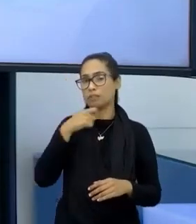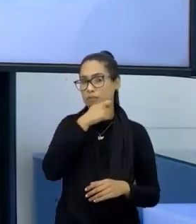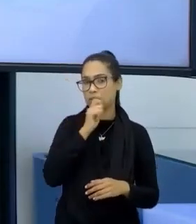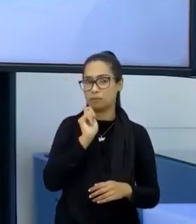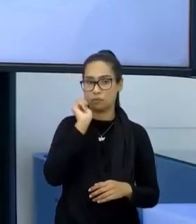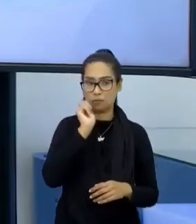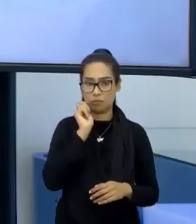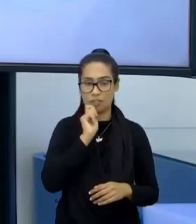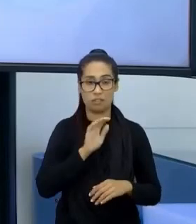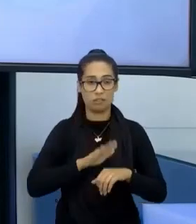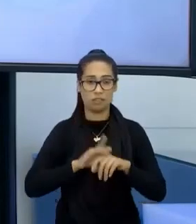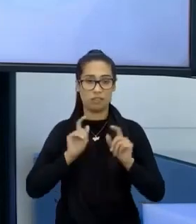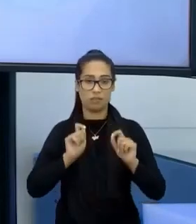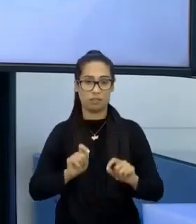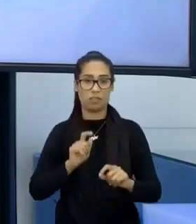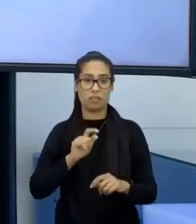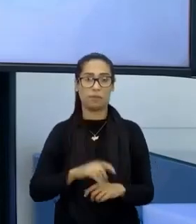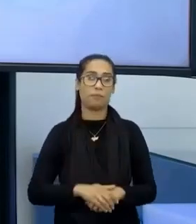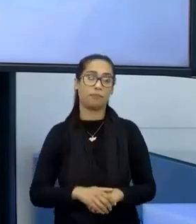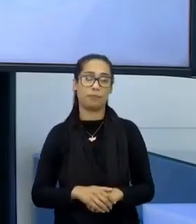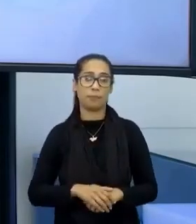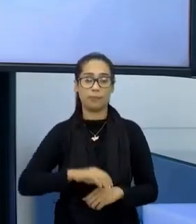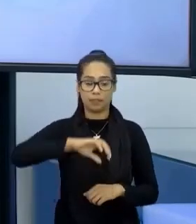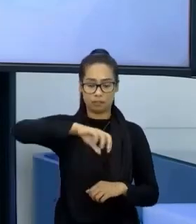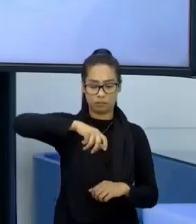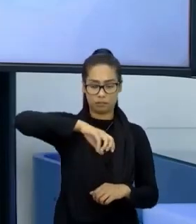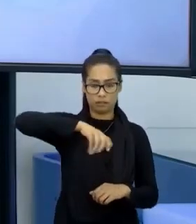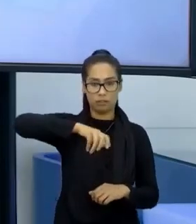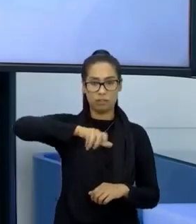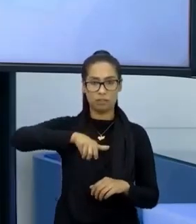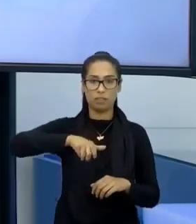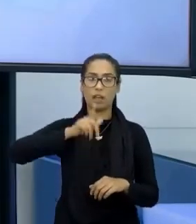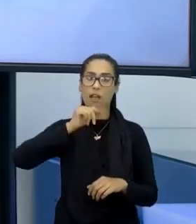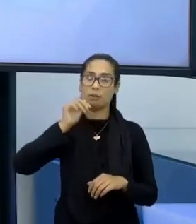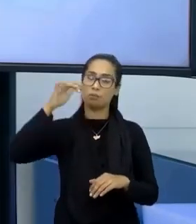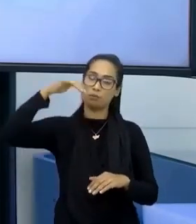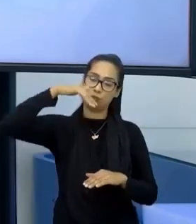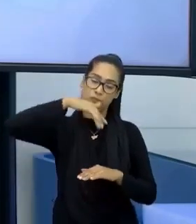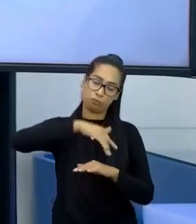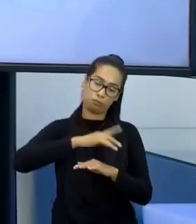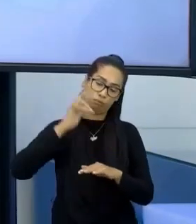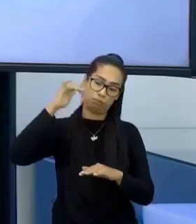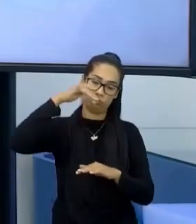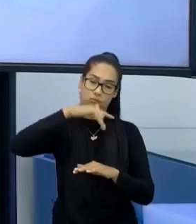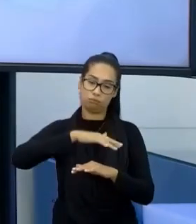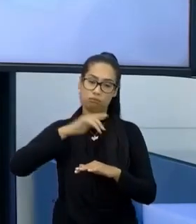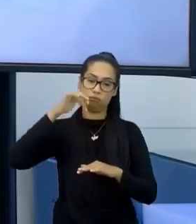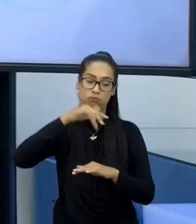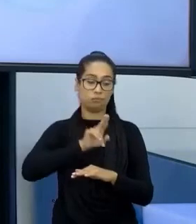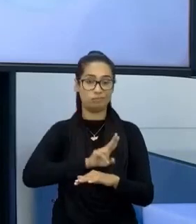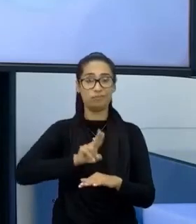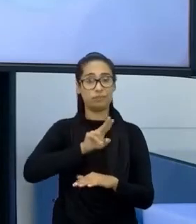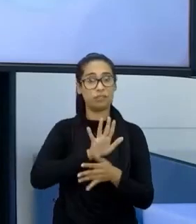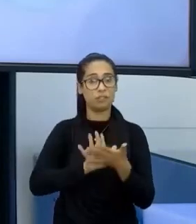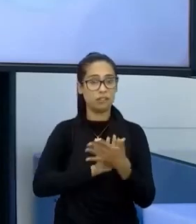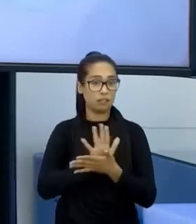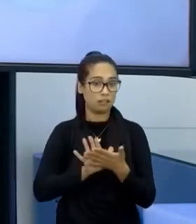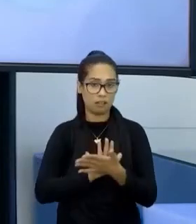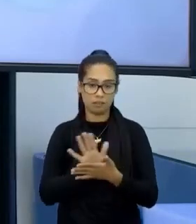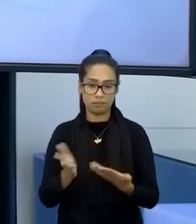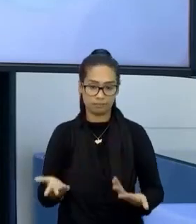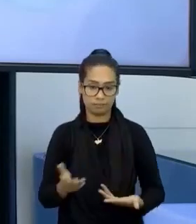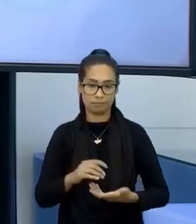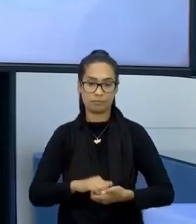tão importante quanto qual que é o escovar dos dentes. Tá certo? Então, após observar,